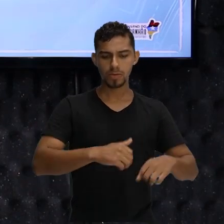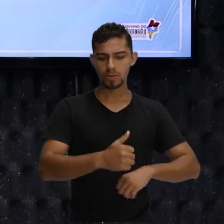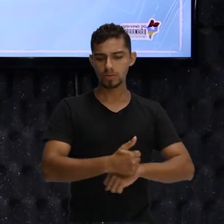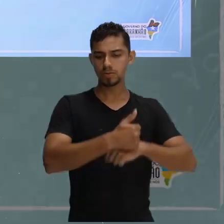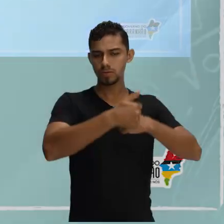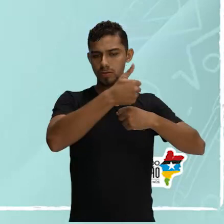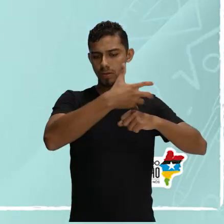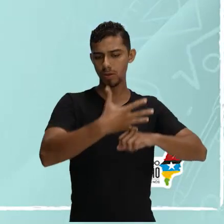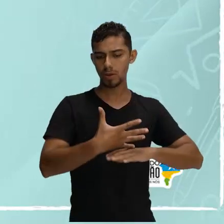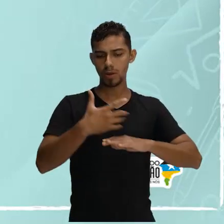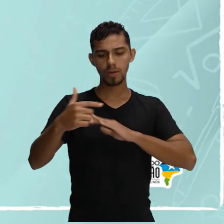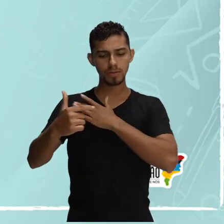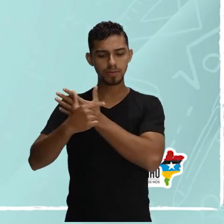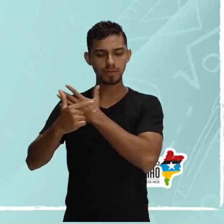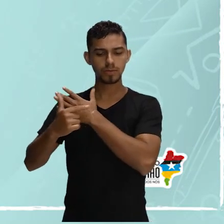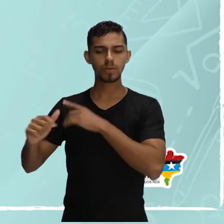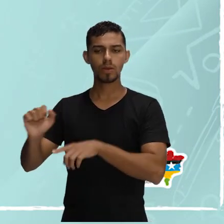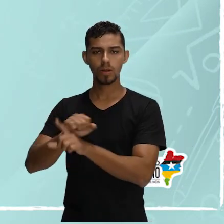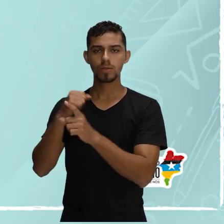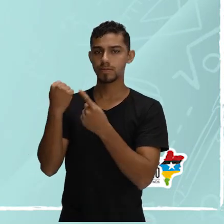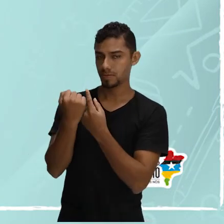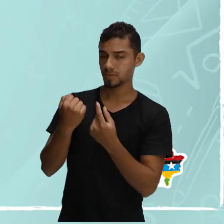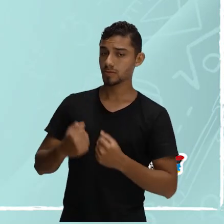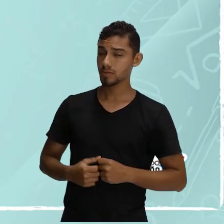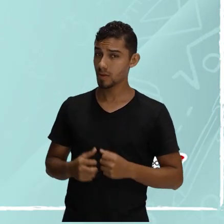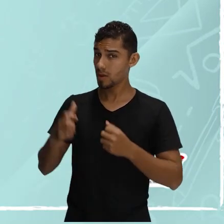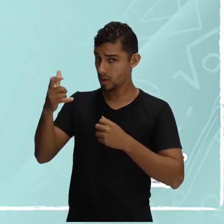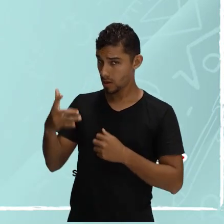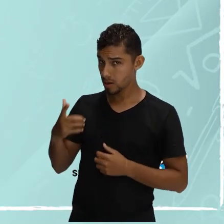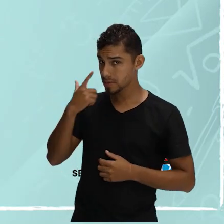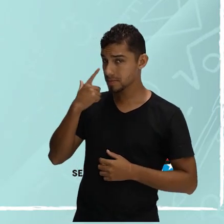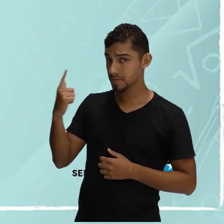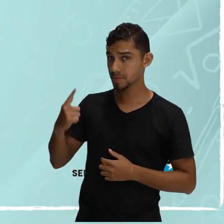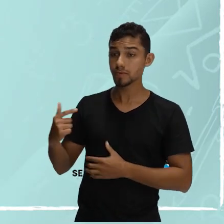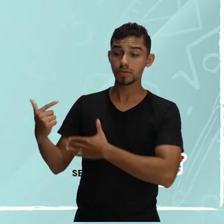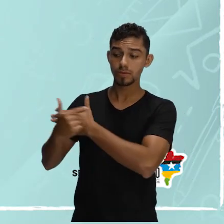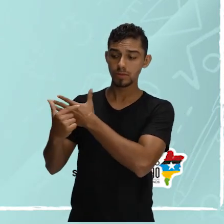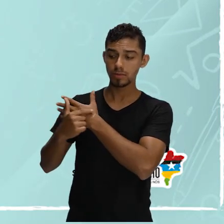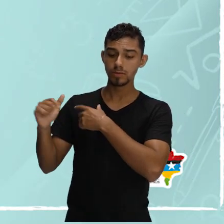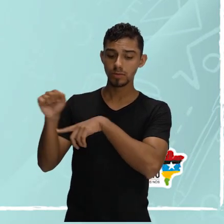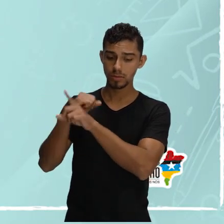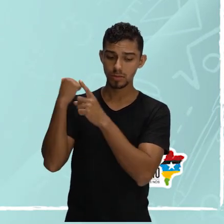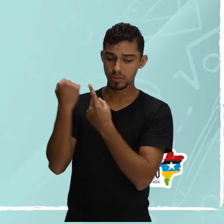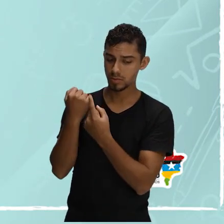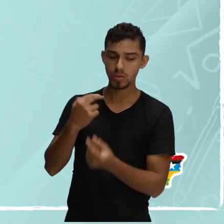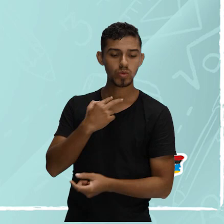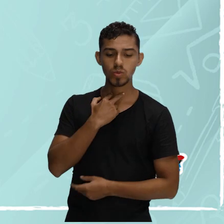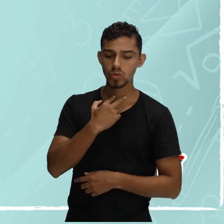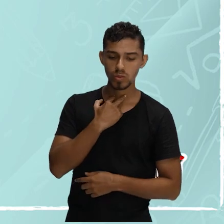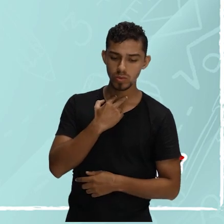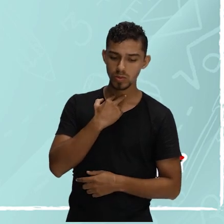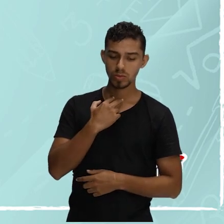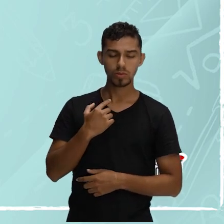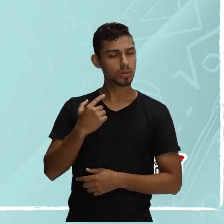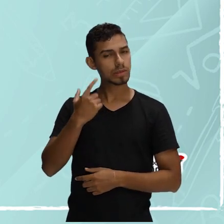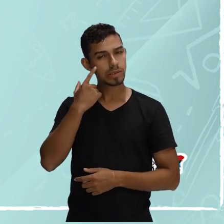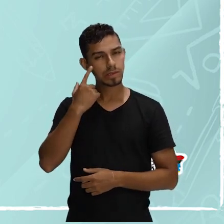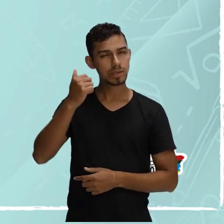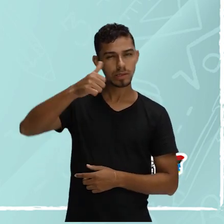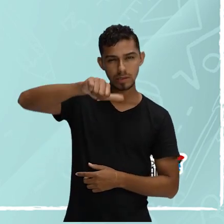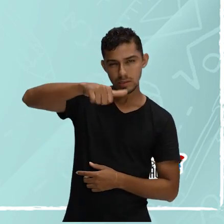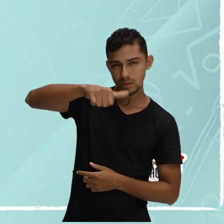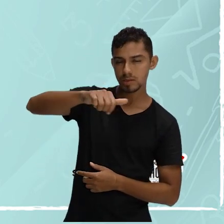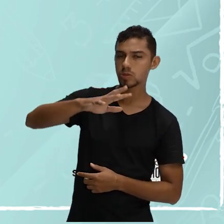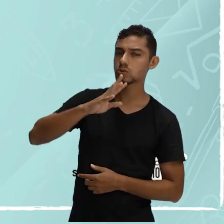sociais? Olha só, para a gente falar de papéis sociais, a gente não pode deixar de analisar e